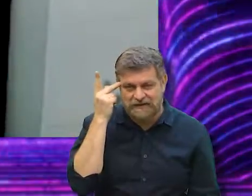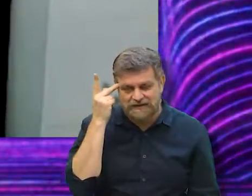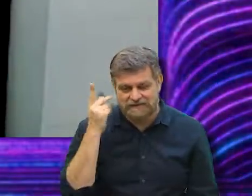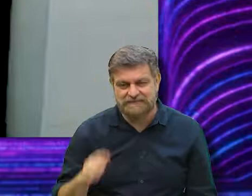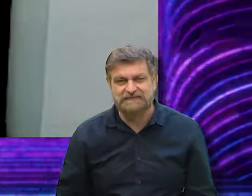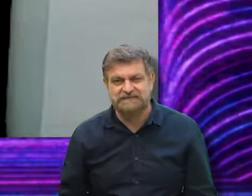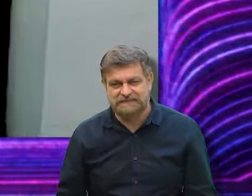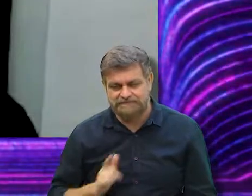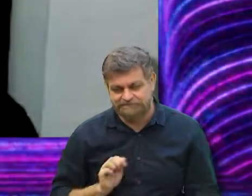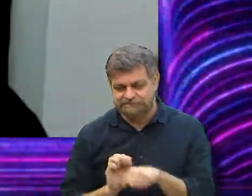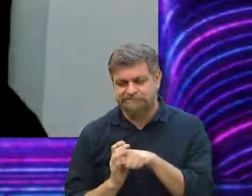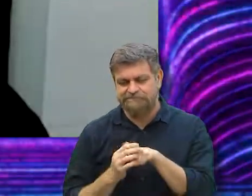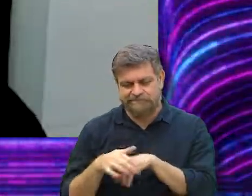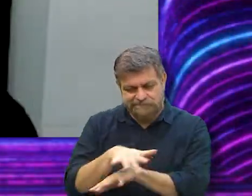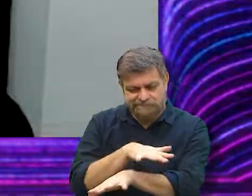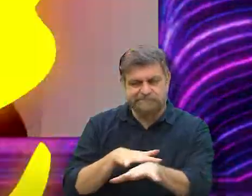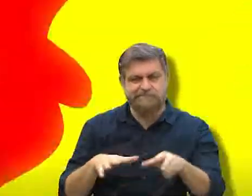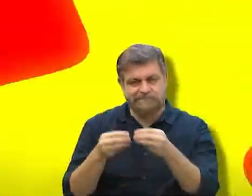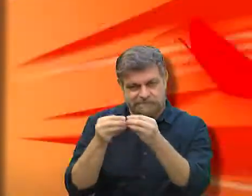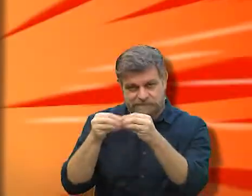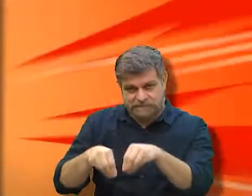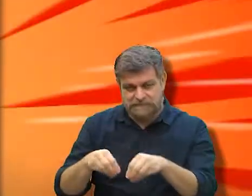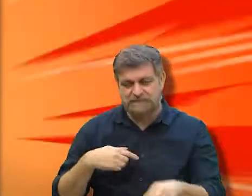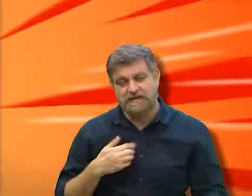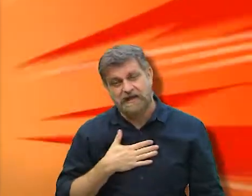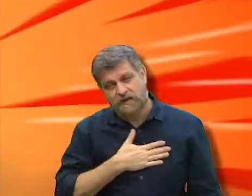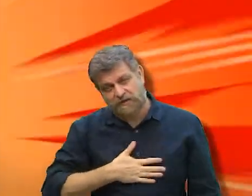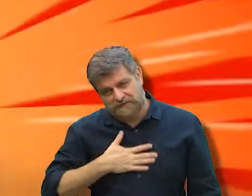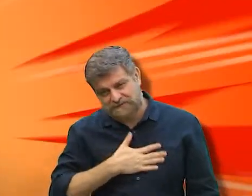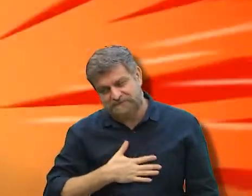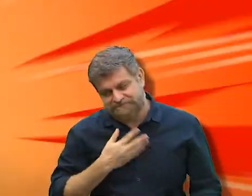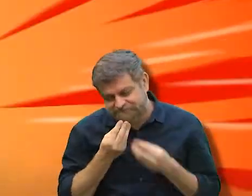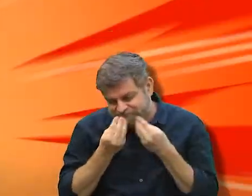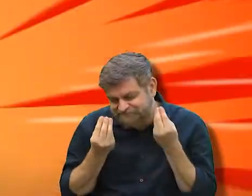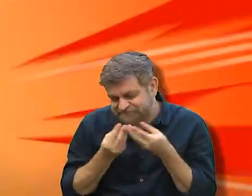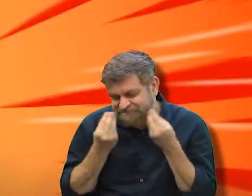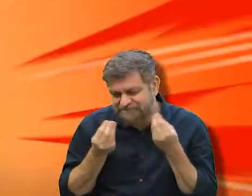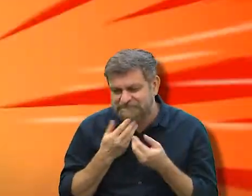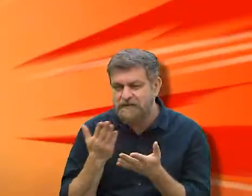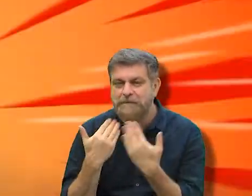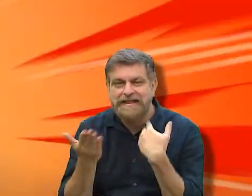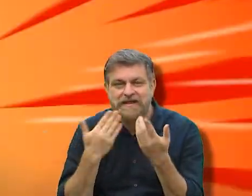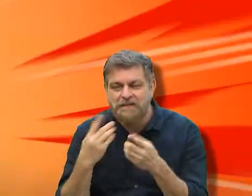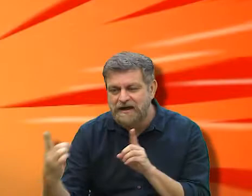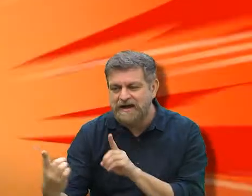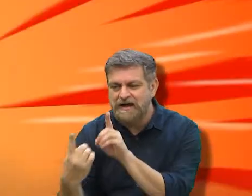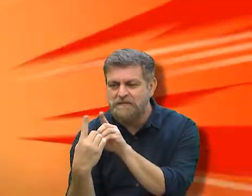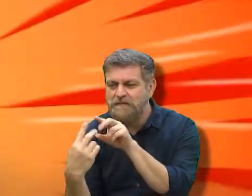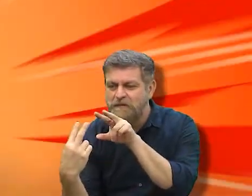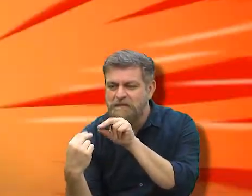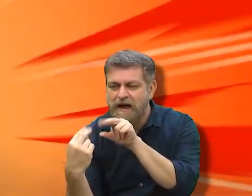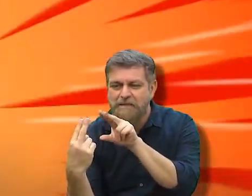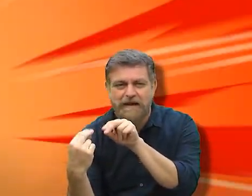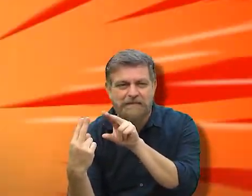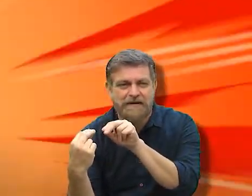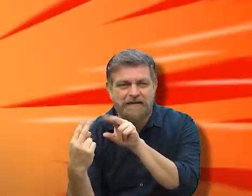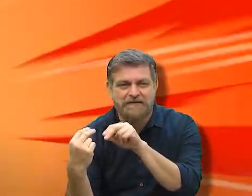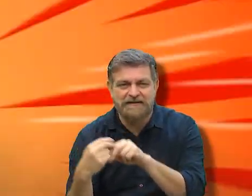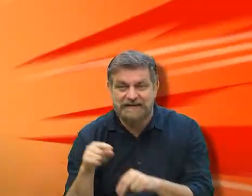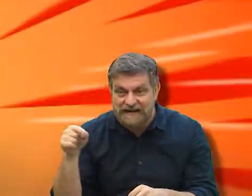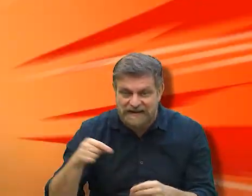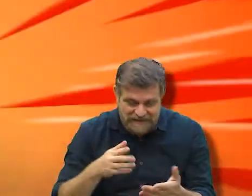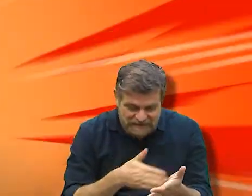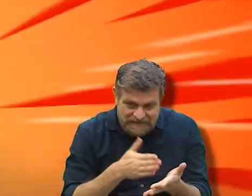leitores que me mandam mensagem. E os meus leitores, né, professores, adultos,